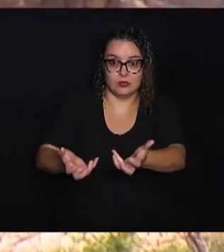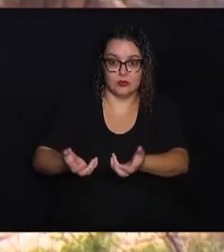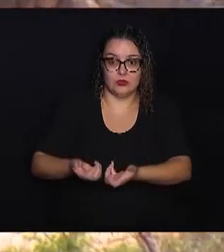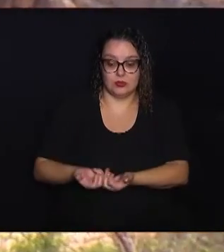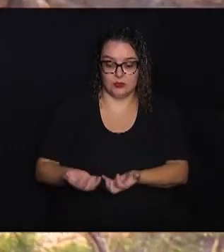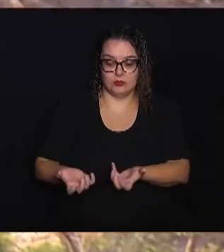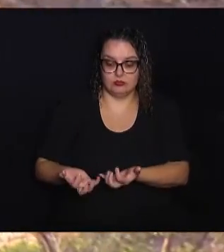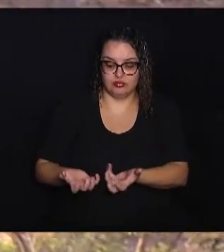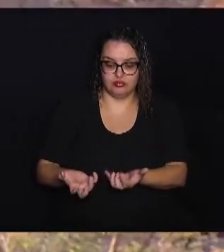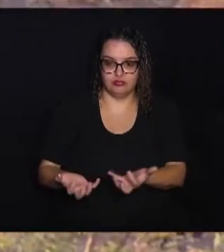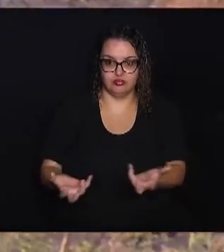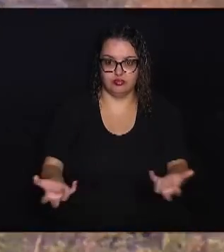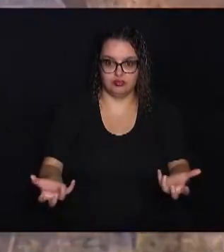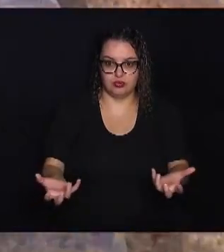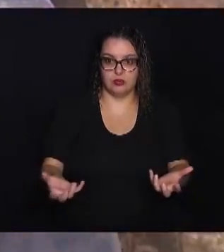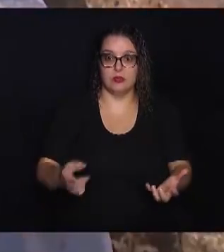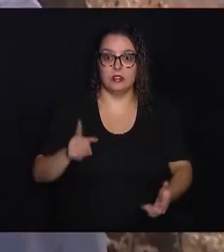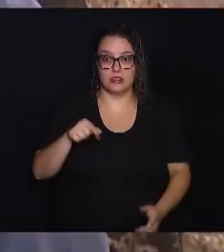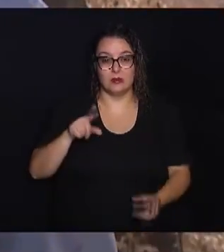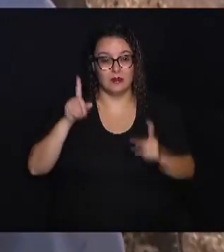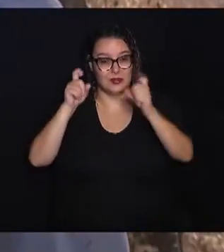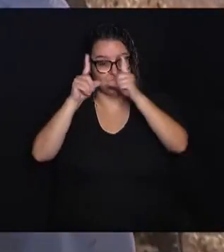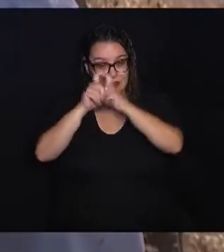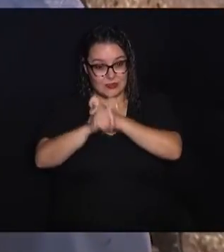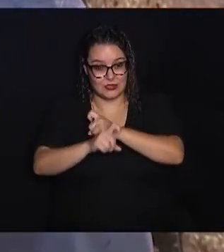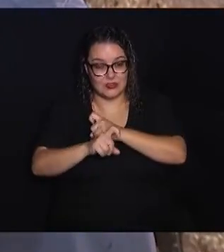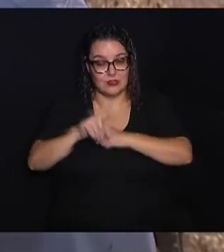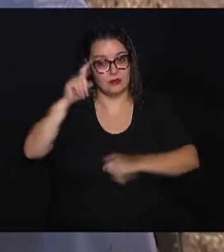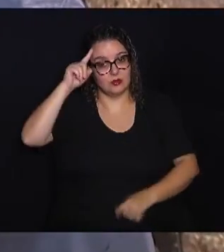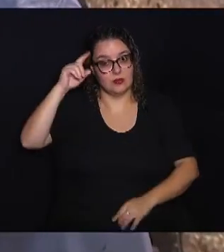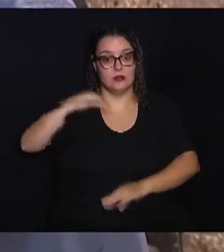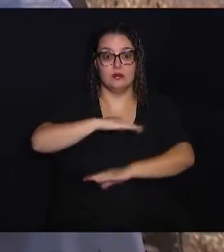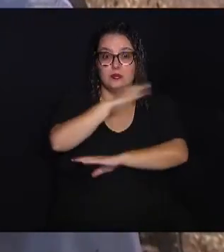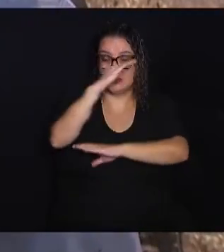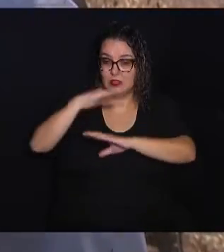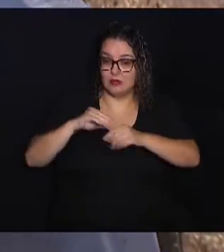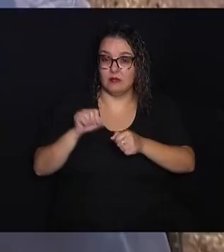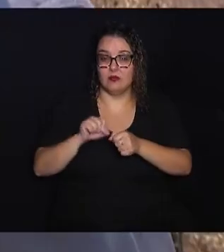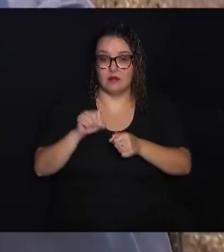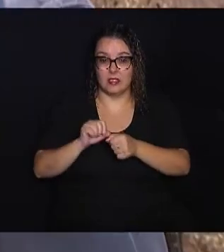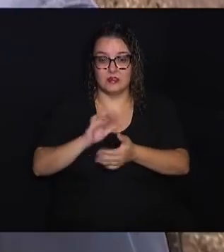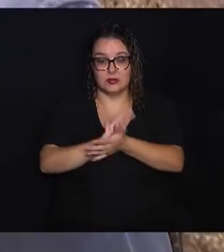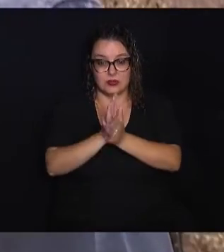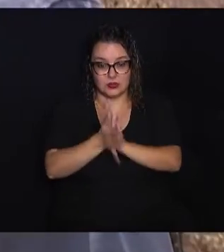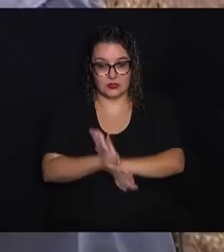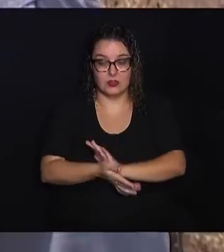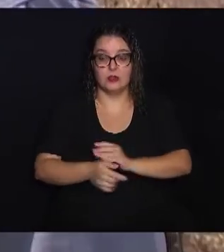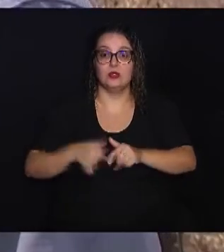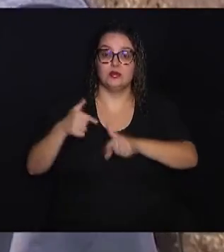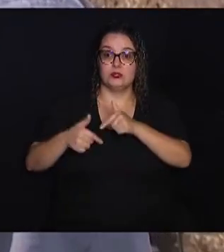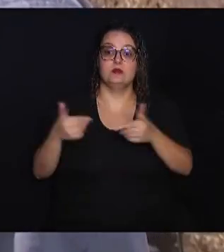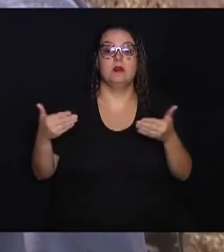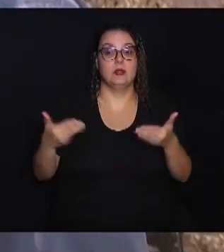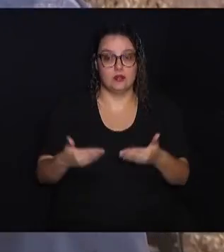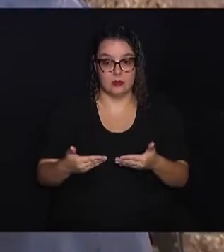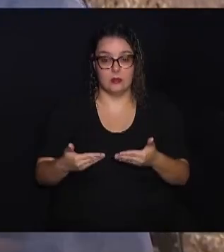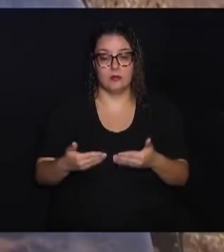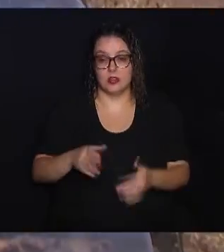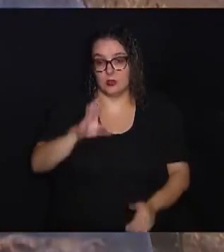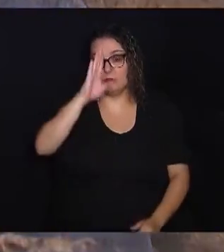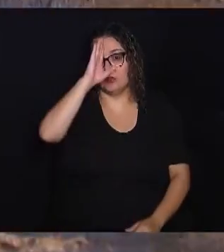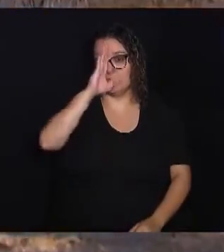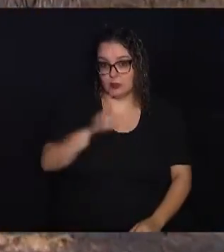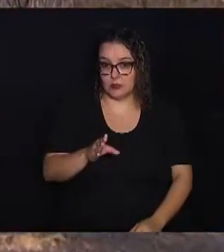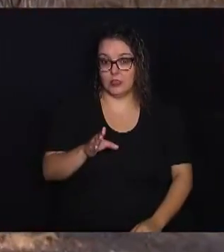Então o combate direto ele é muito complicado, né? Durante o dia a gente faz esse combate. Nosso trabalho agora está sendo principalmente